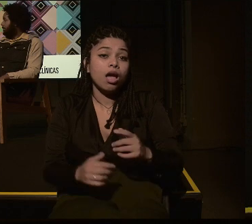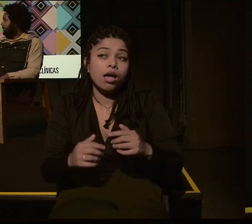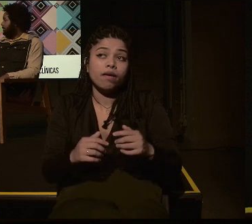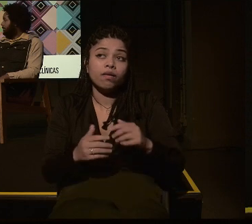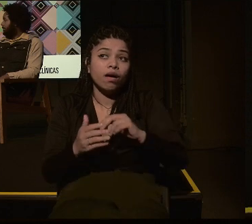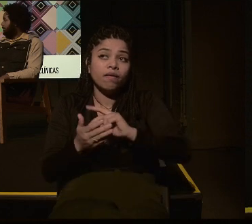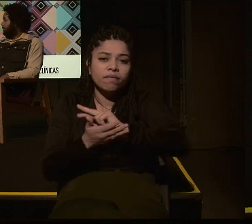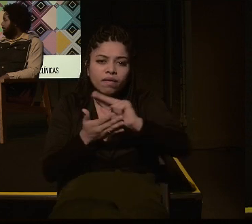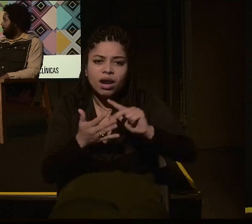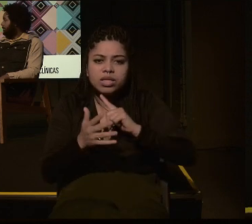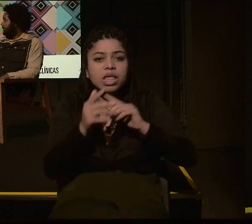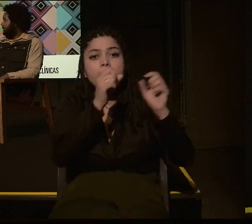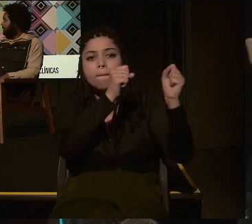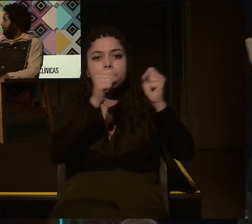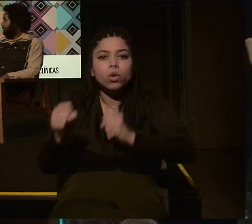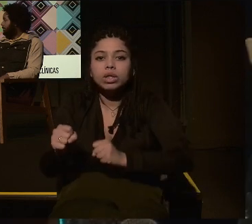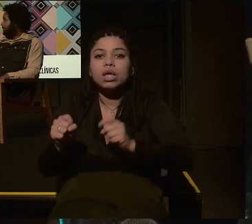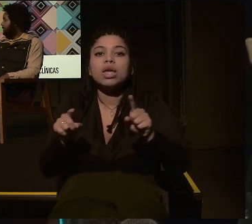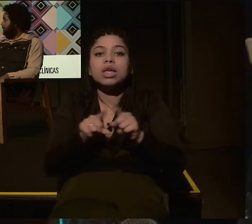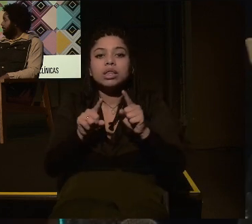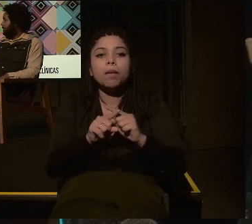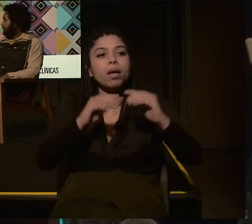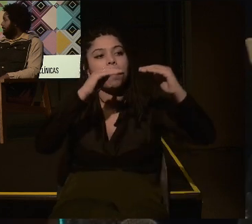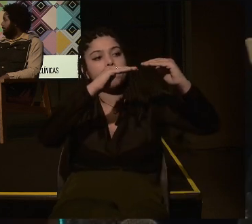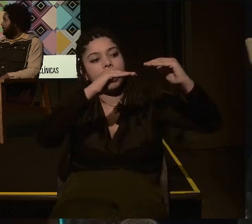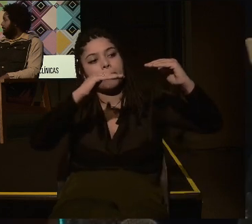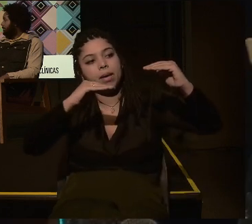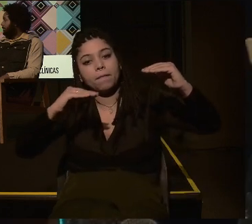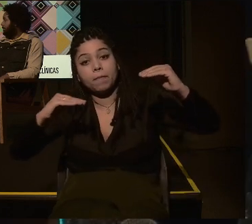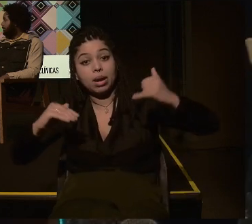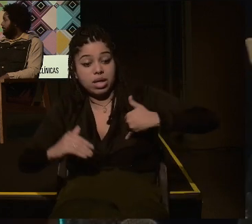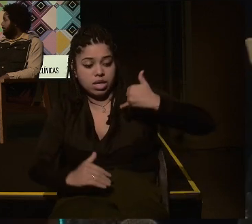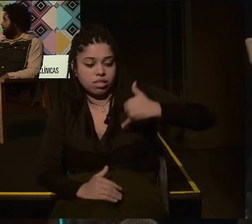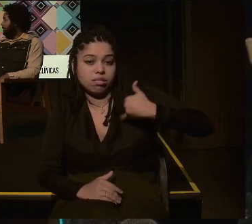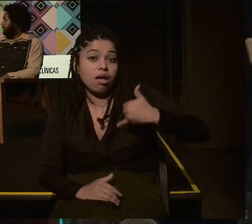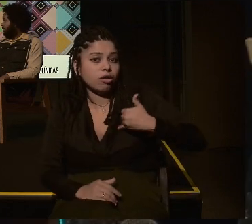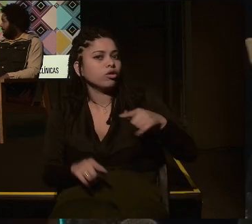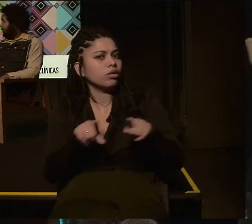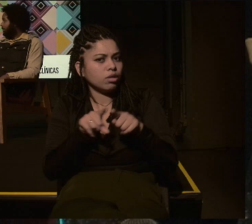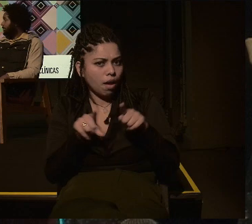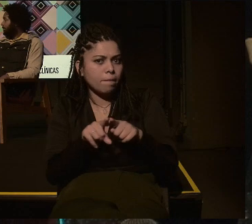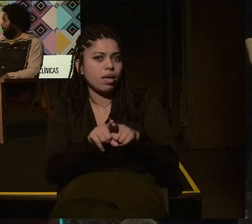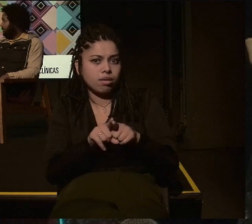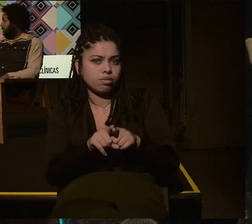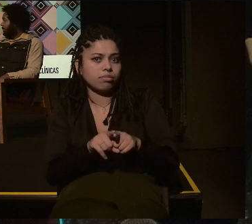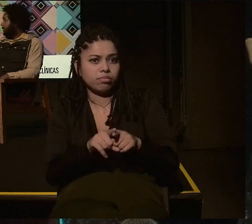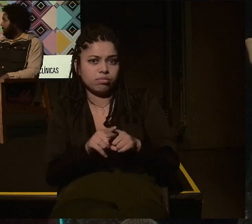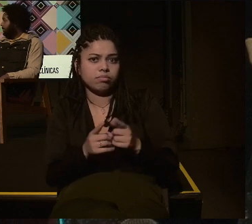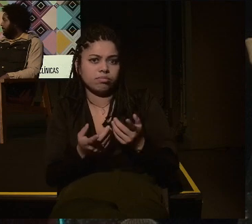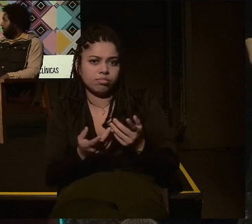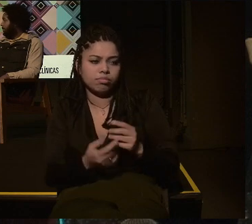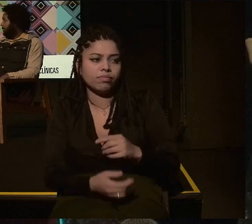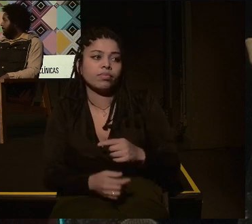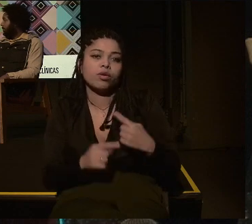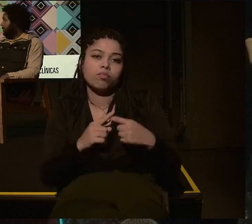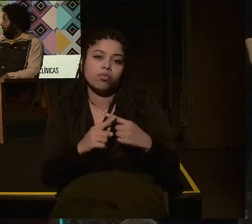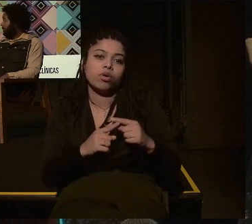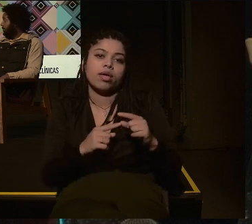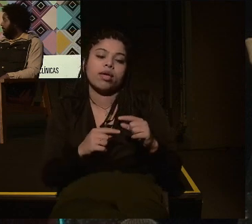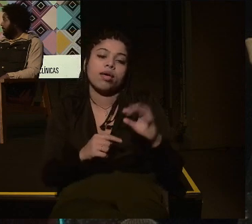E a dimensão etária tem tudo a ver com isso. Afinal, o censo mostrou que está